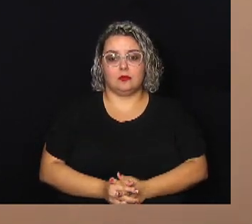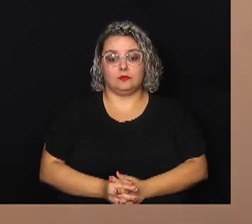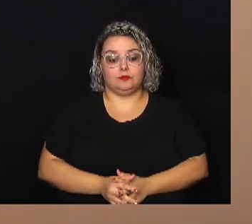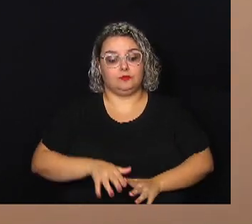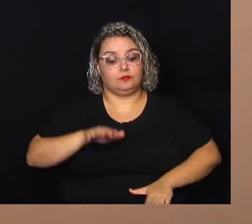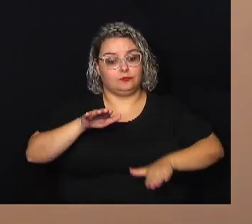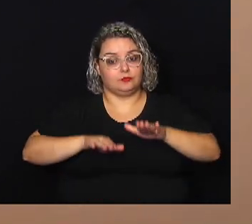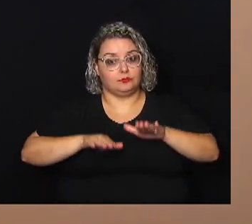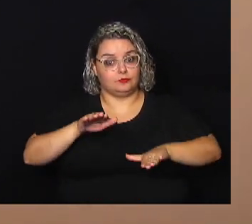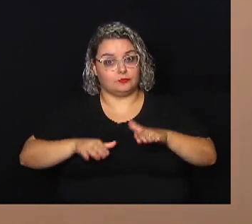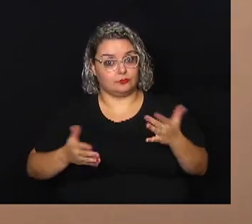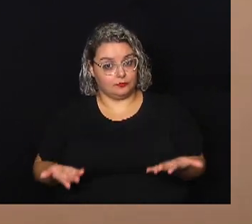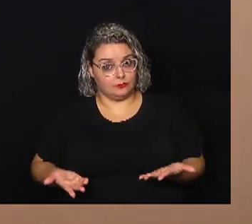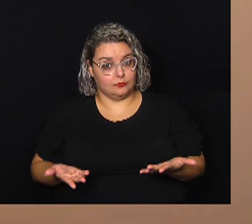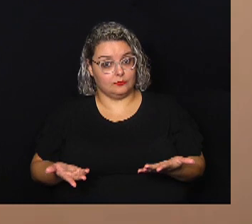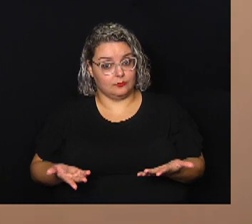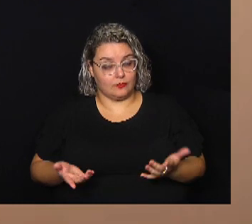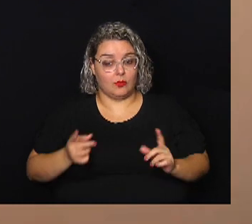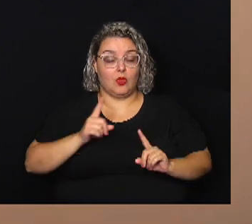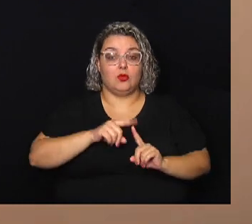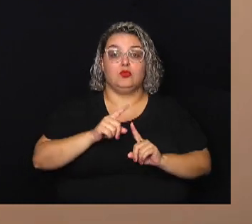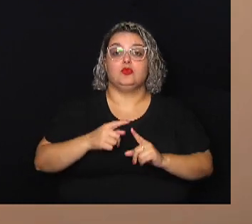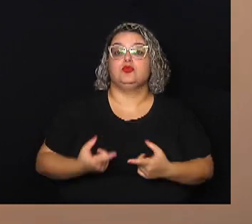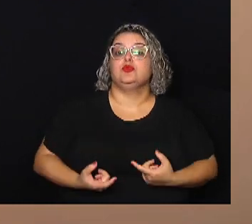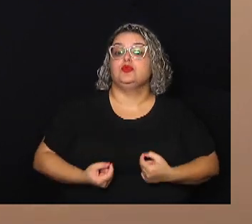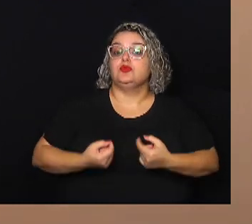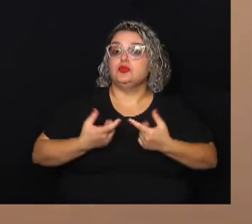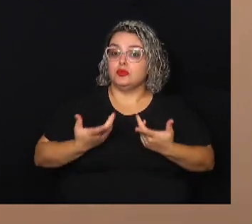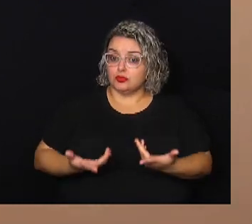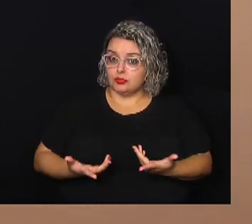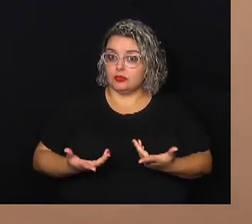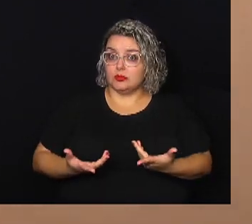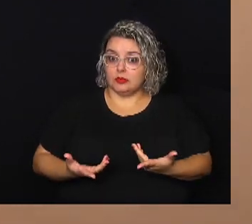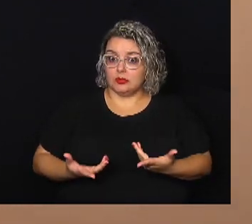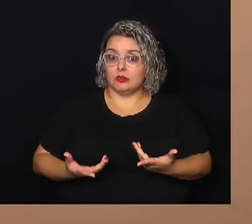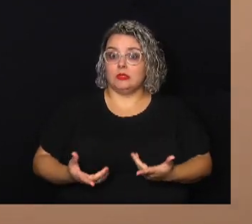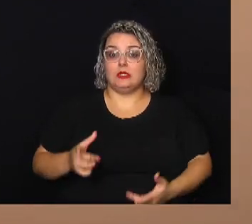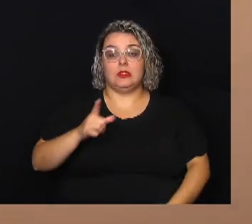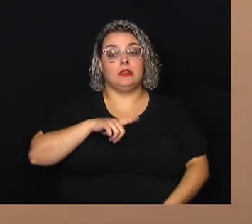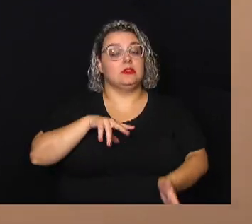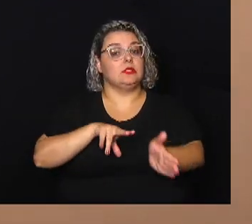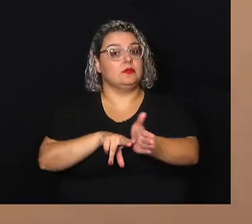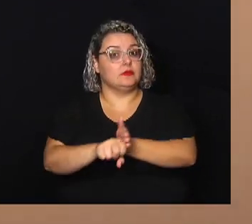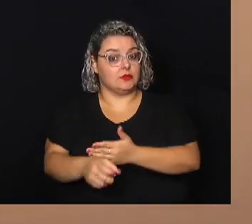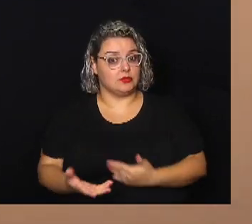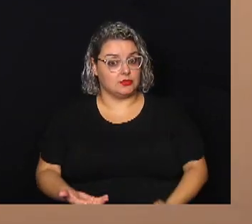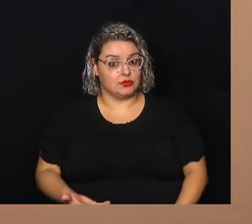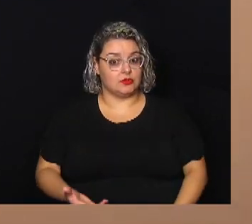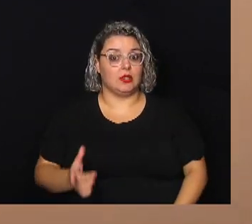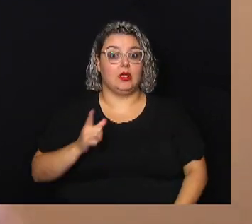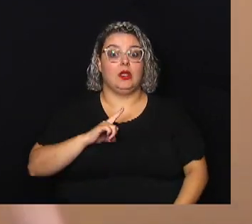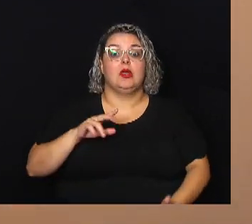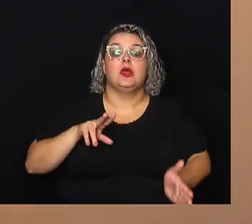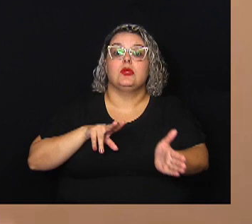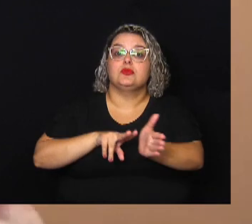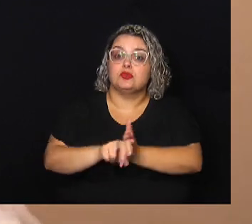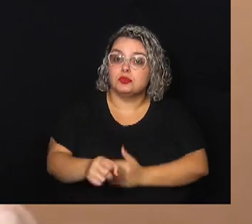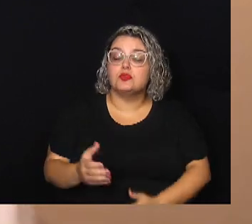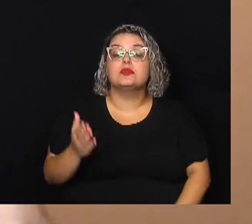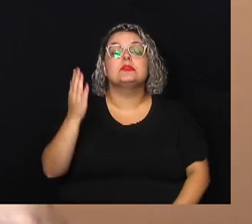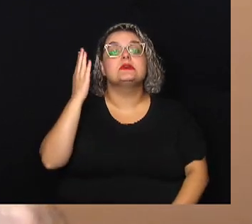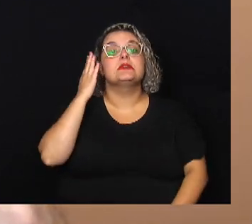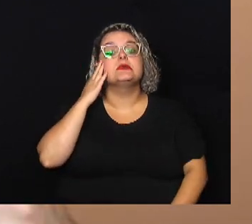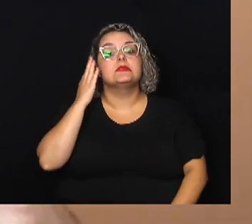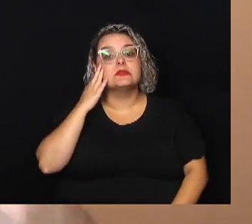muito daquele tipo de tumor que você veio a ter o diagnóstico. Tem tumores, por exemplo, que nós sabemos que